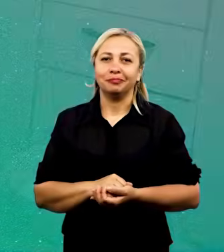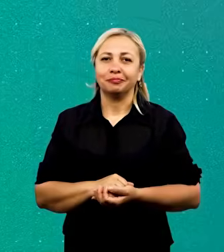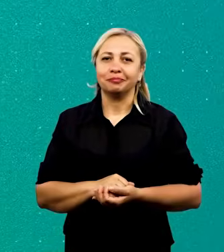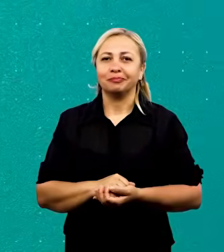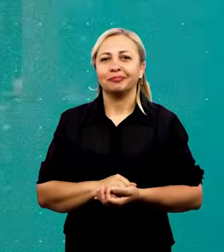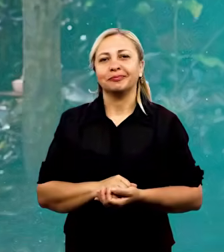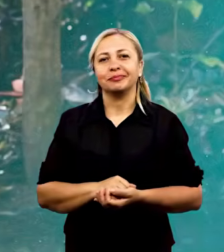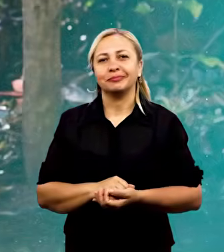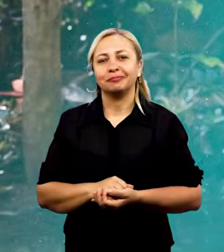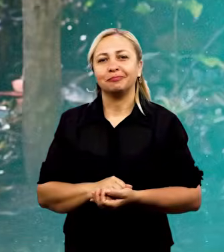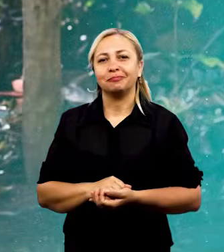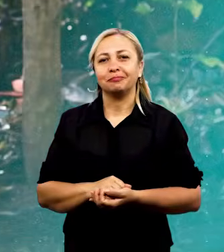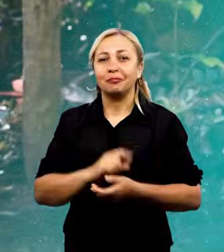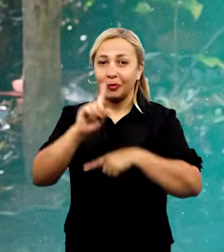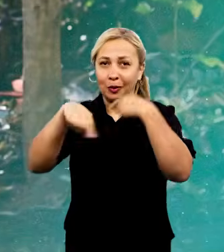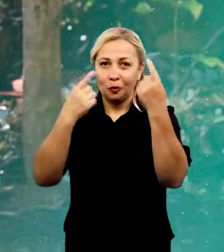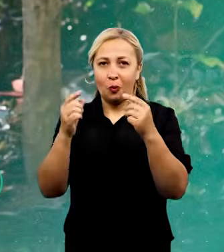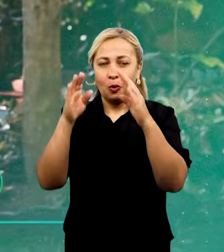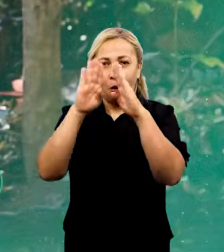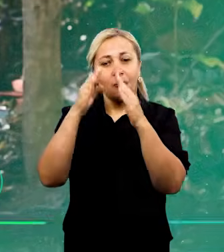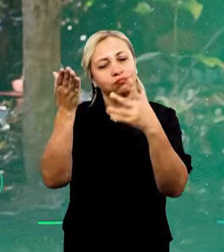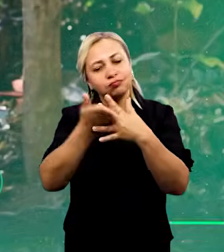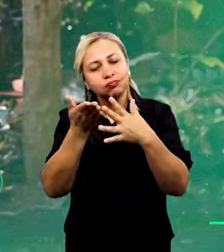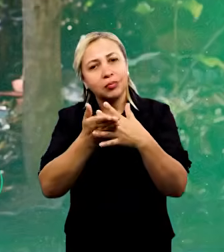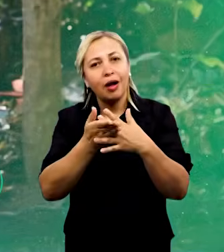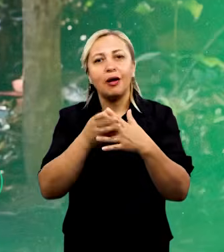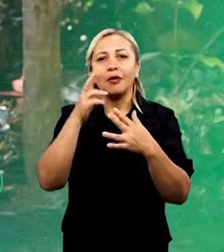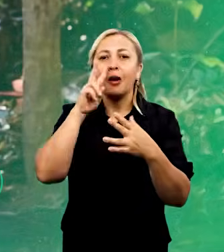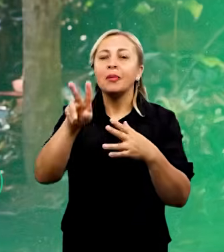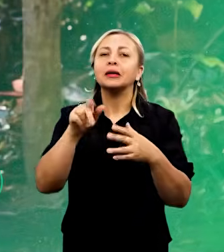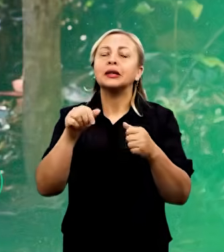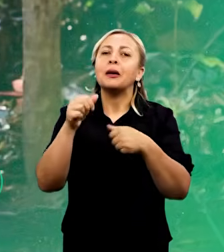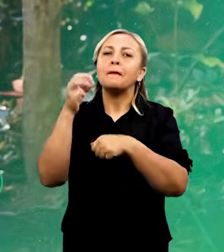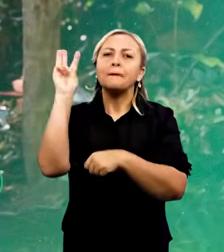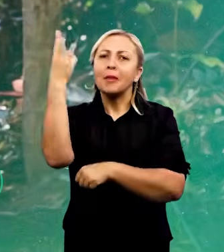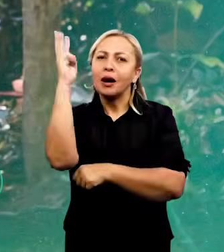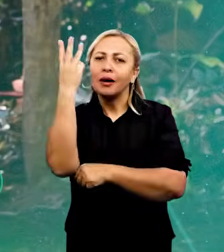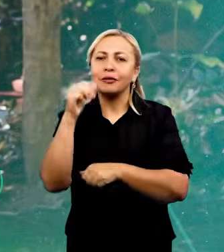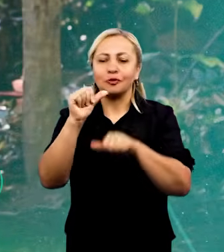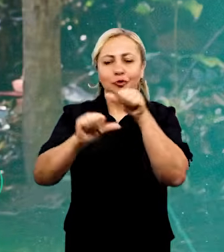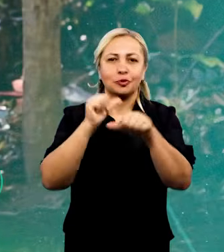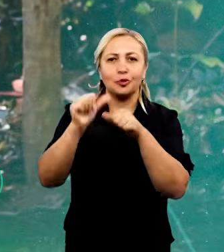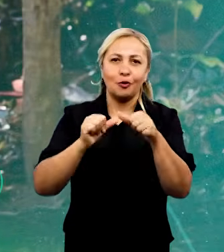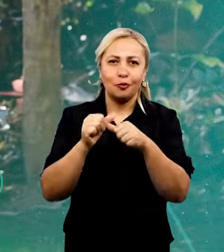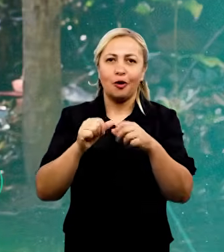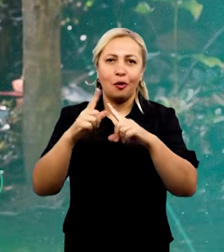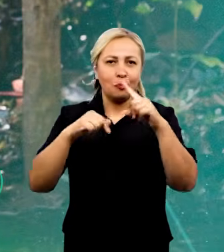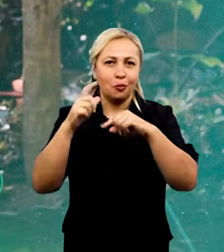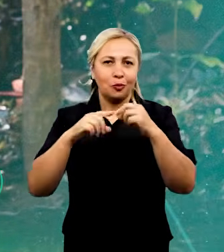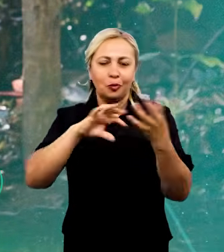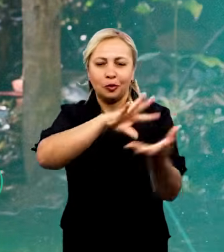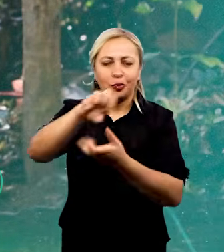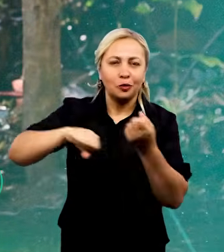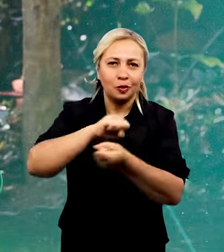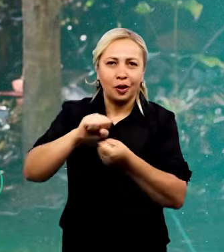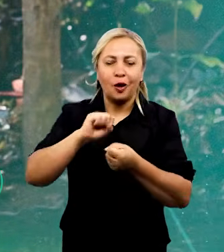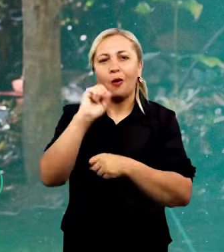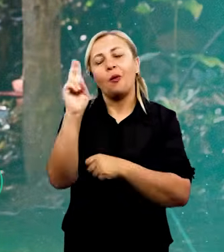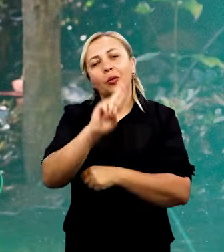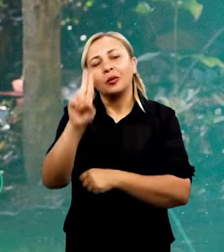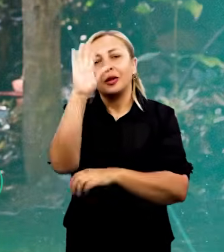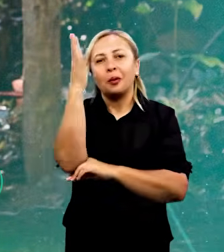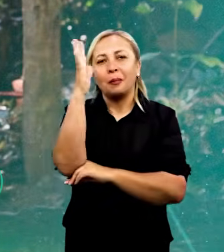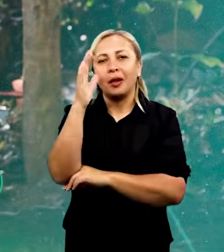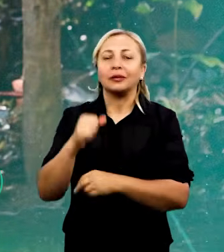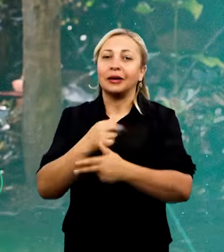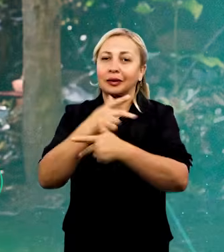tela. No próximo bloco, você vai conhecer uma pesquisa do Maranhão que desenvolve produtos sustentáveis utilizando